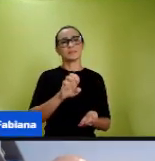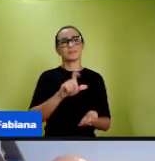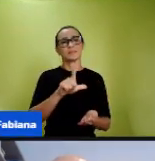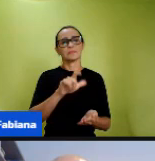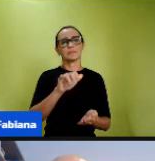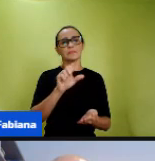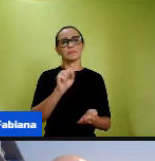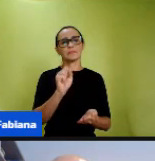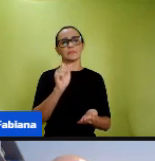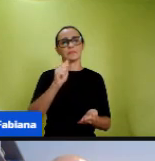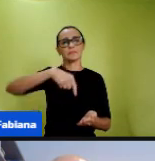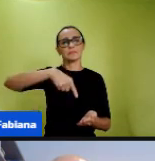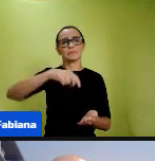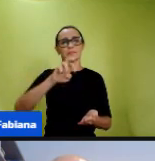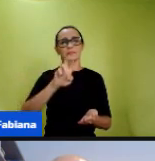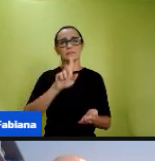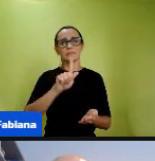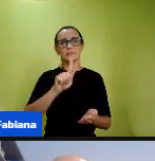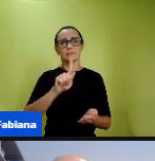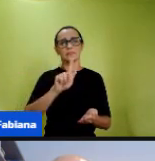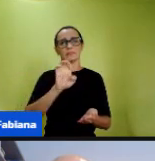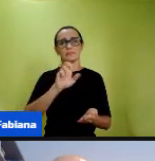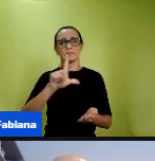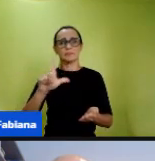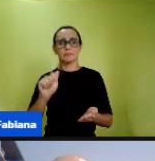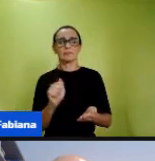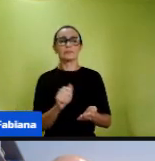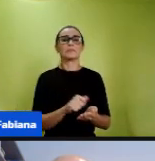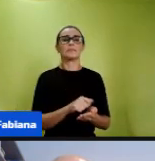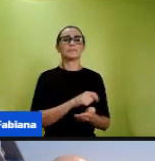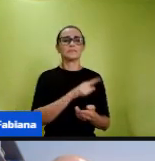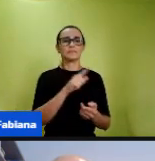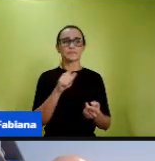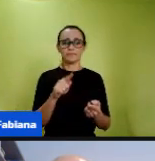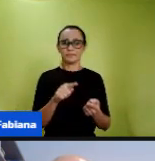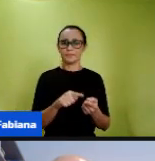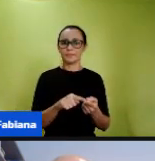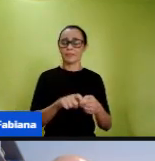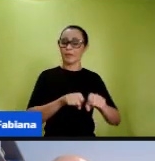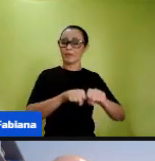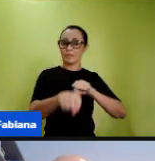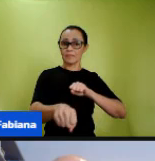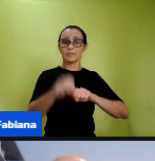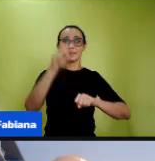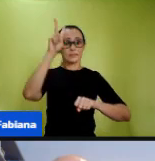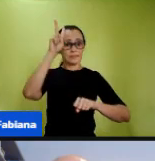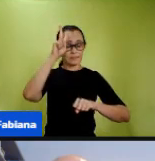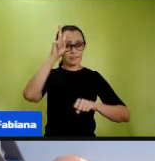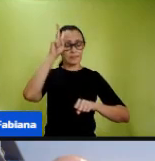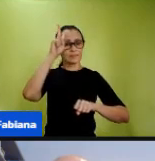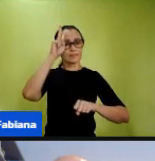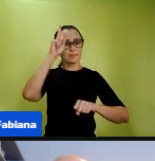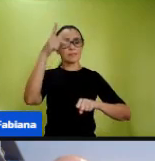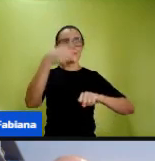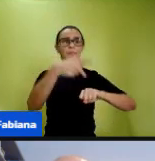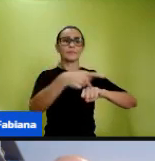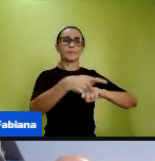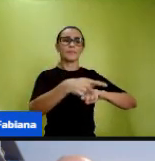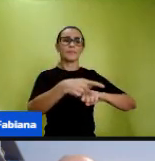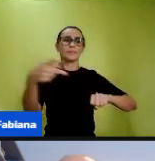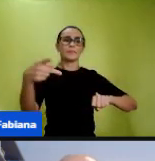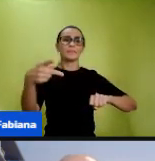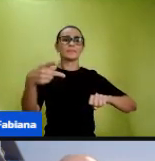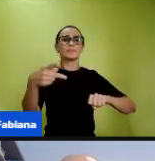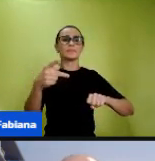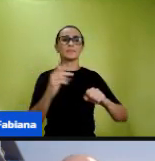Maria Holanda Costa de Menezes, que é graduada em História, pós-graduada em